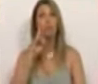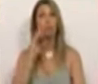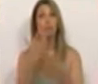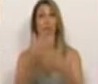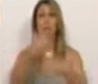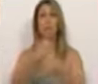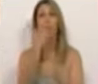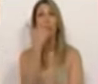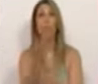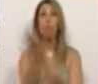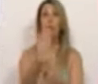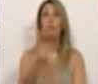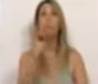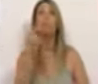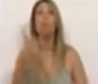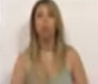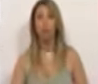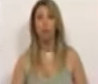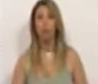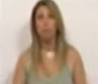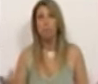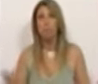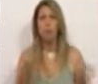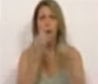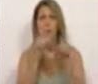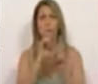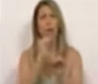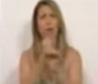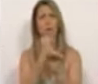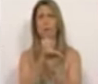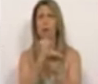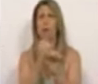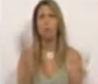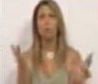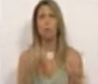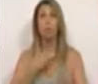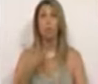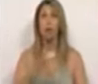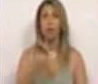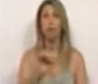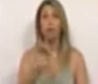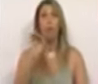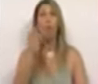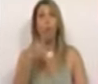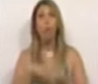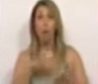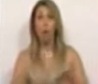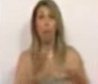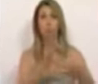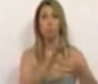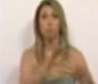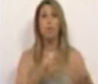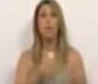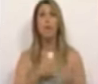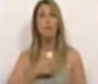os reformados da PT, por exemplo, não percam os seus postos de trabalho, os seus direitos, nem o seu vínculo à empresa. É